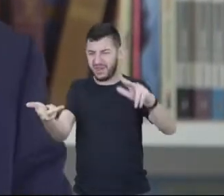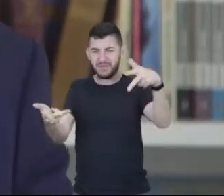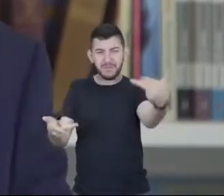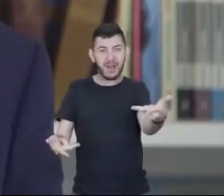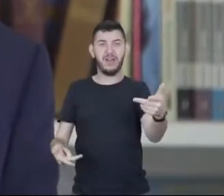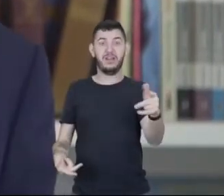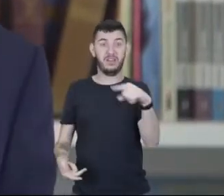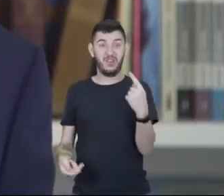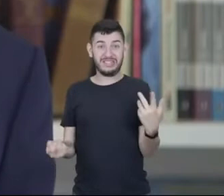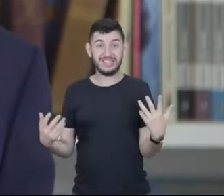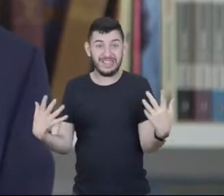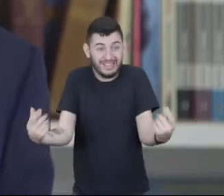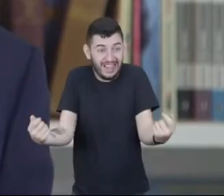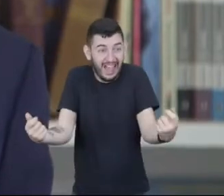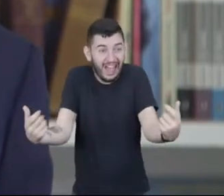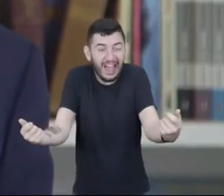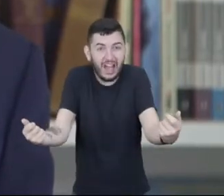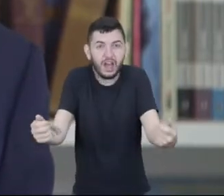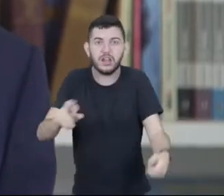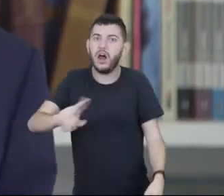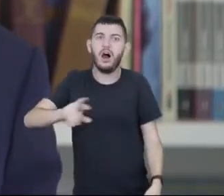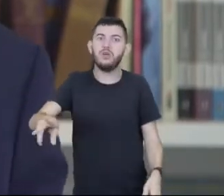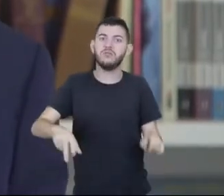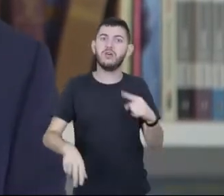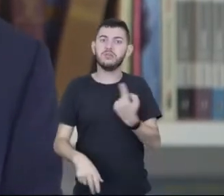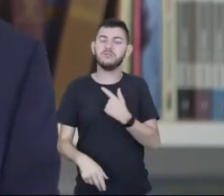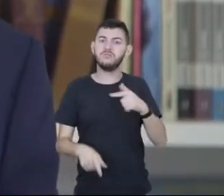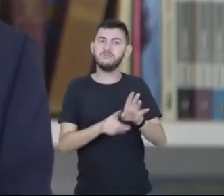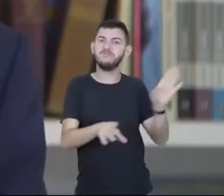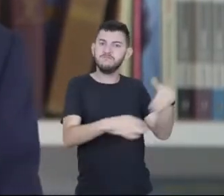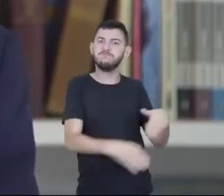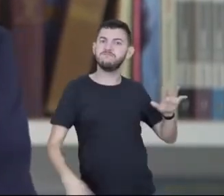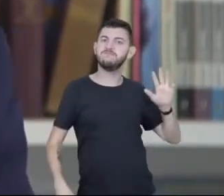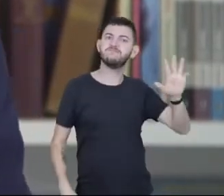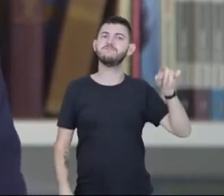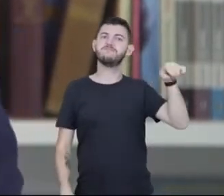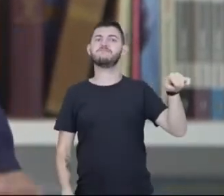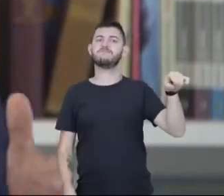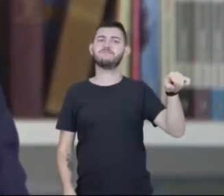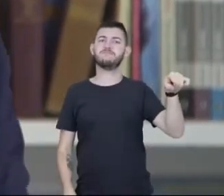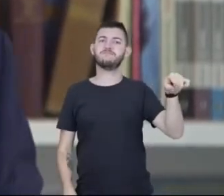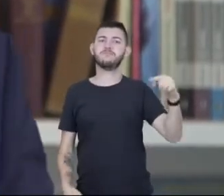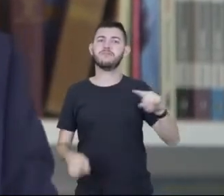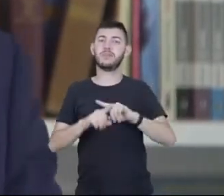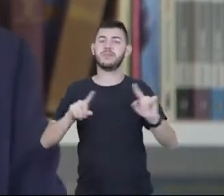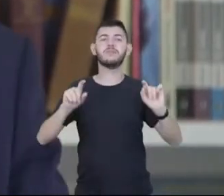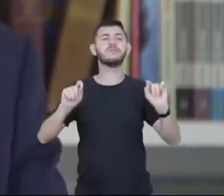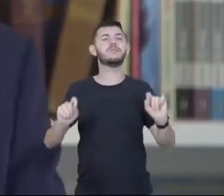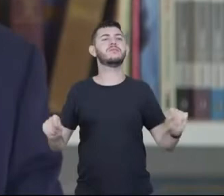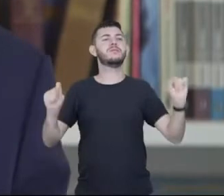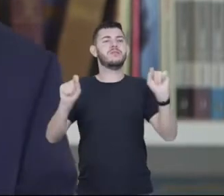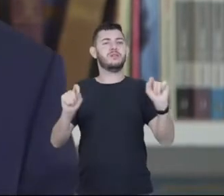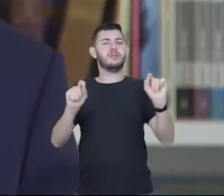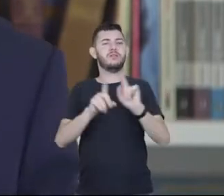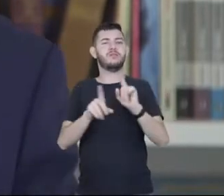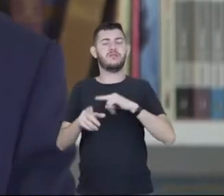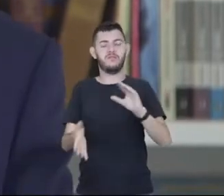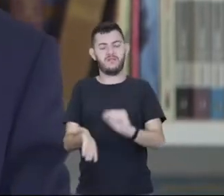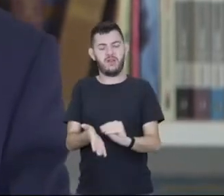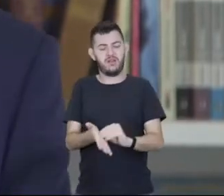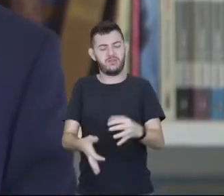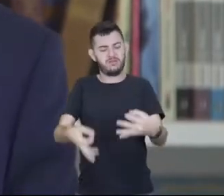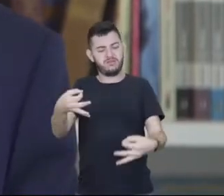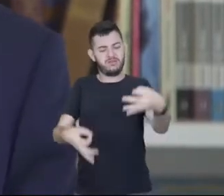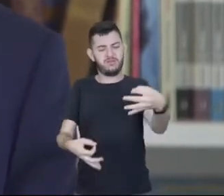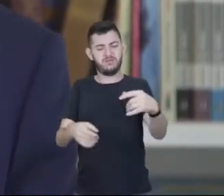quantas injustiças sociais graça ou por omissão do governo EA pobreza a miséria